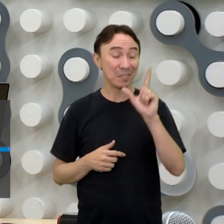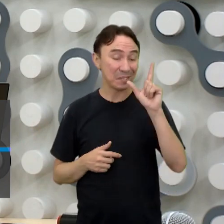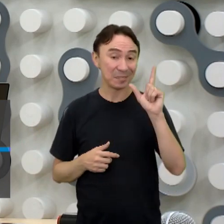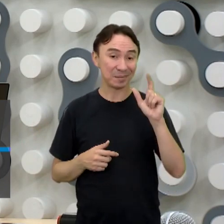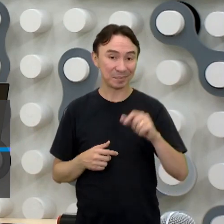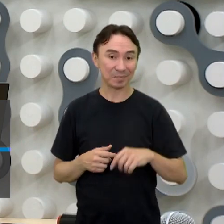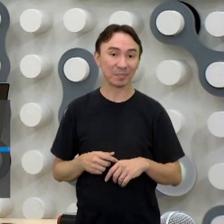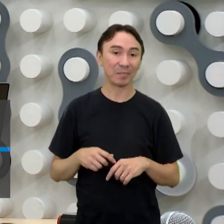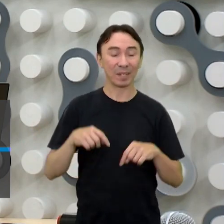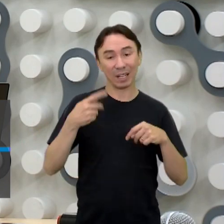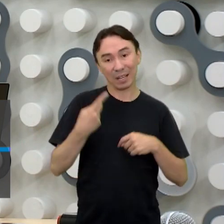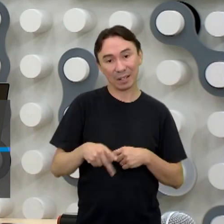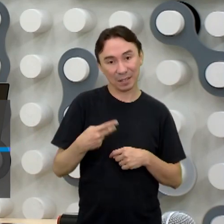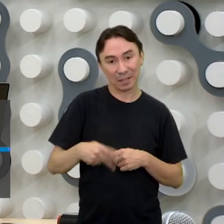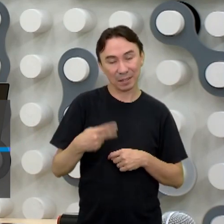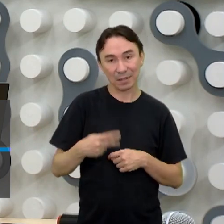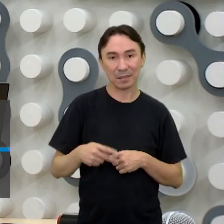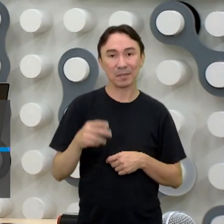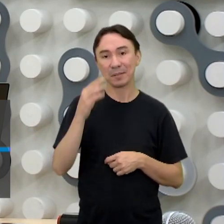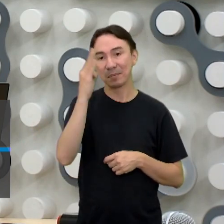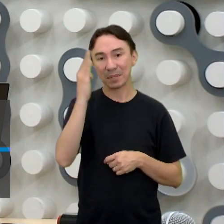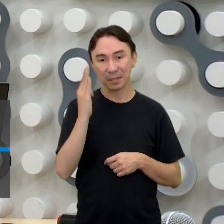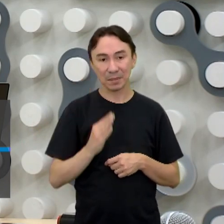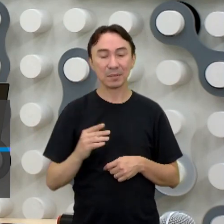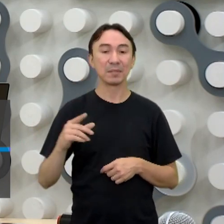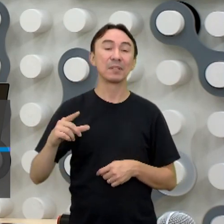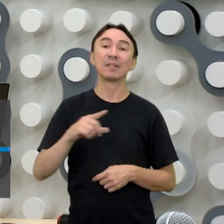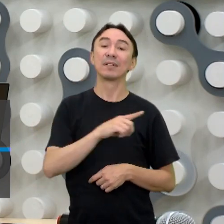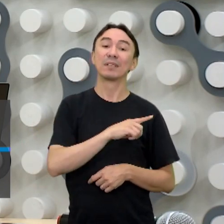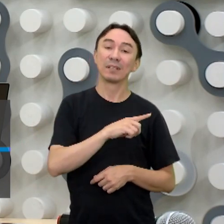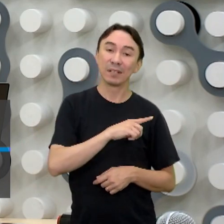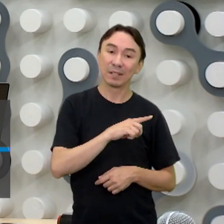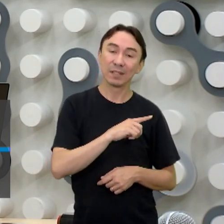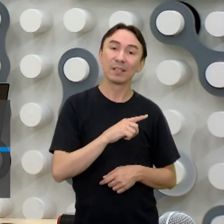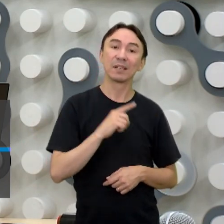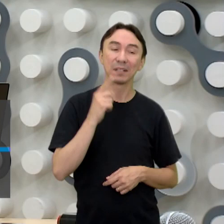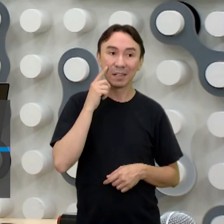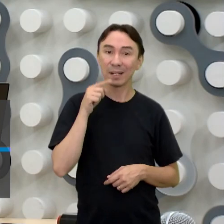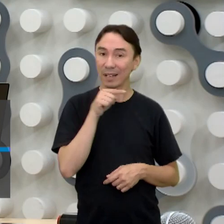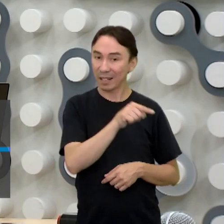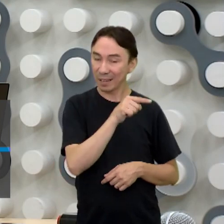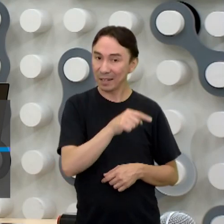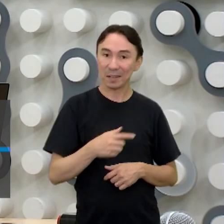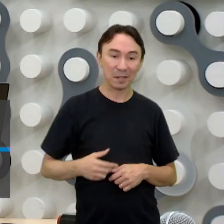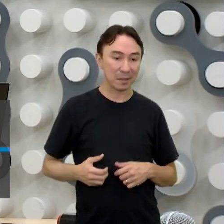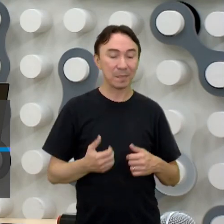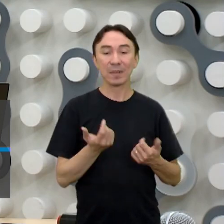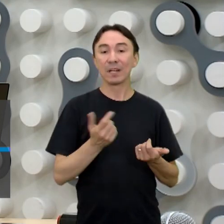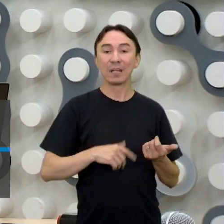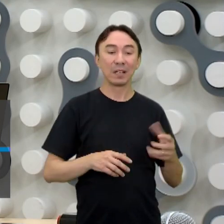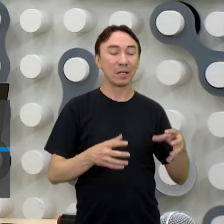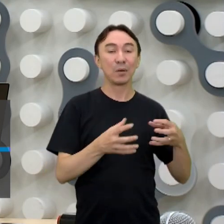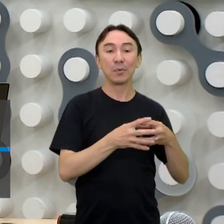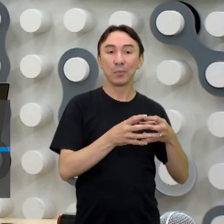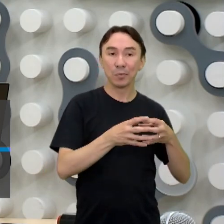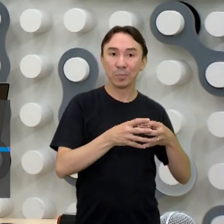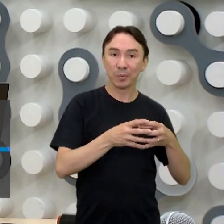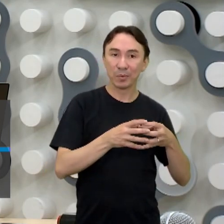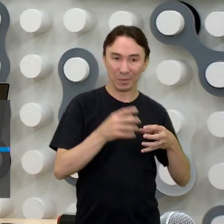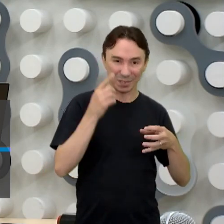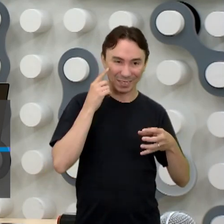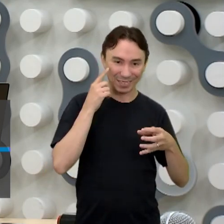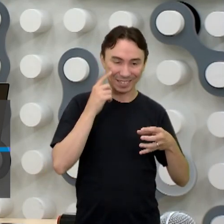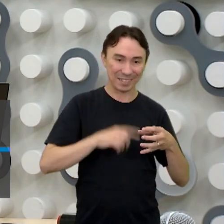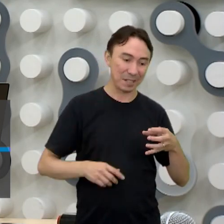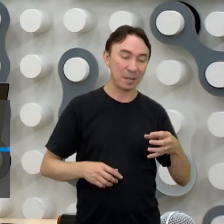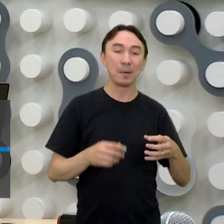emissora padrão aqui do Brasil, ela sempre tem um repórter para cobrir a seleção brasileira e sempre tem um repórter para cobrir o adversário. Esse que